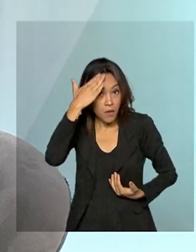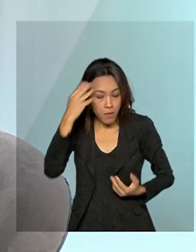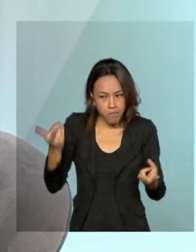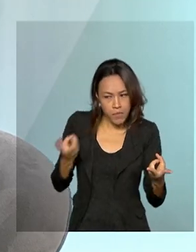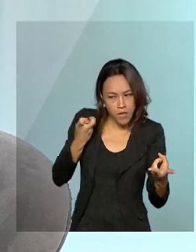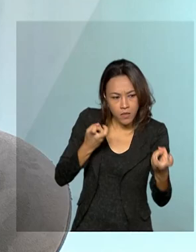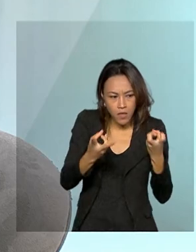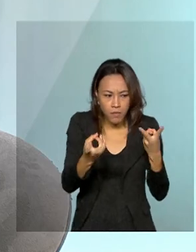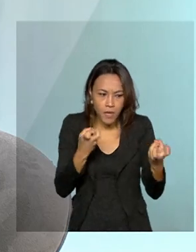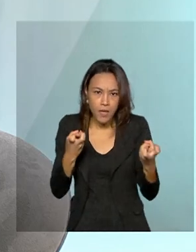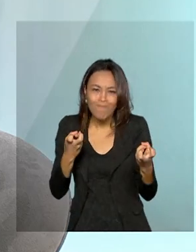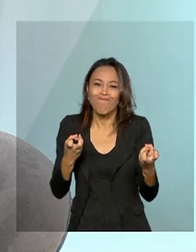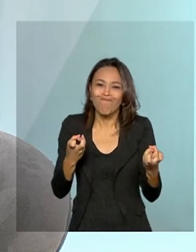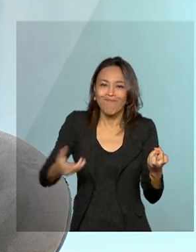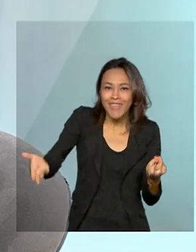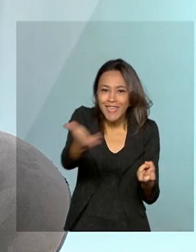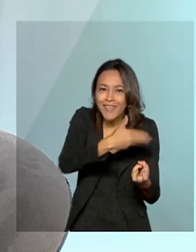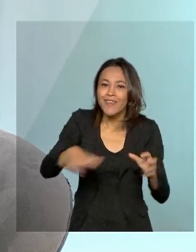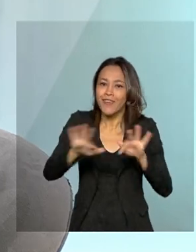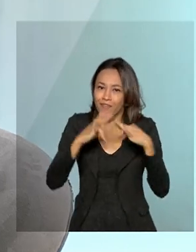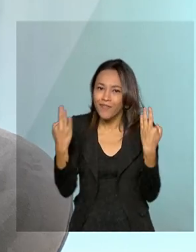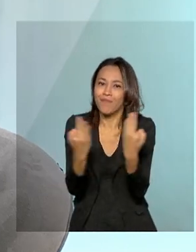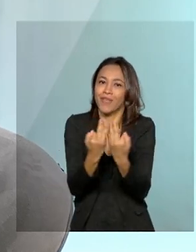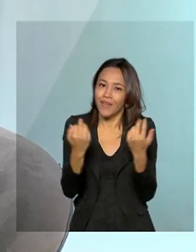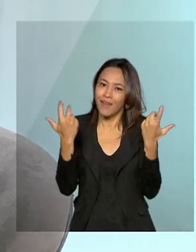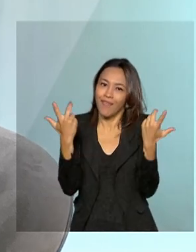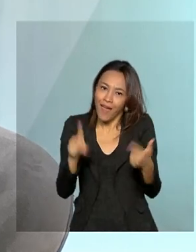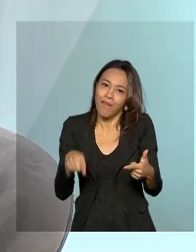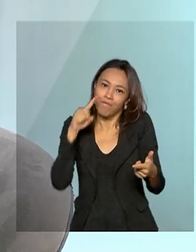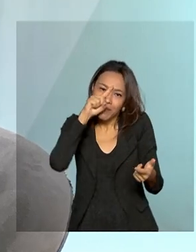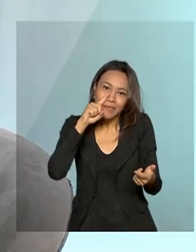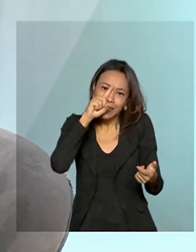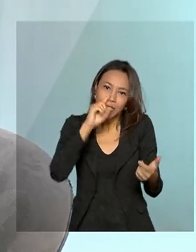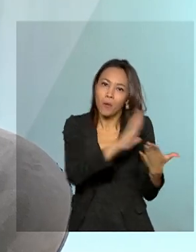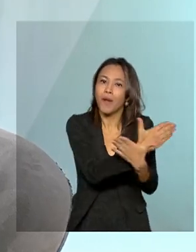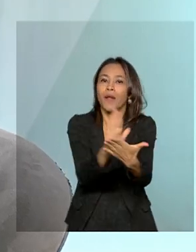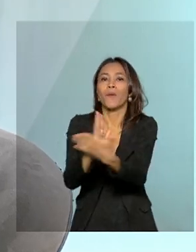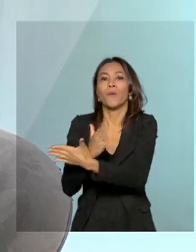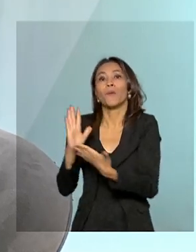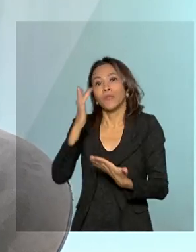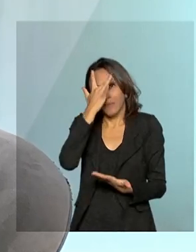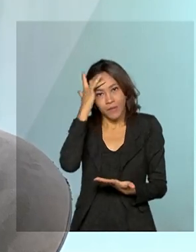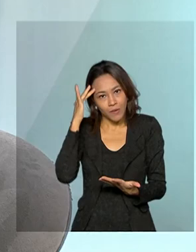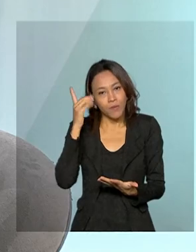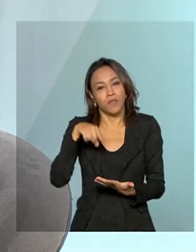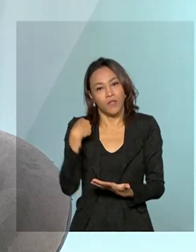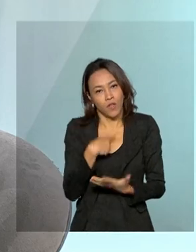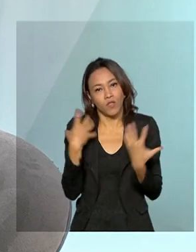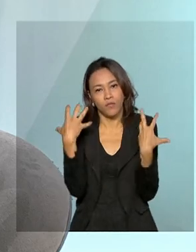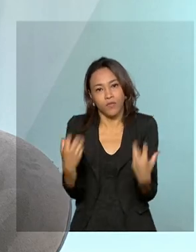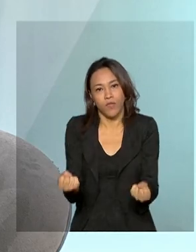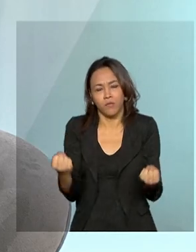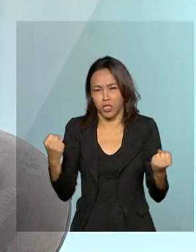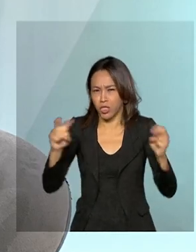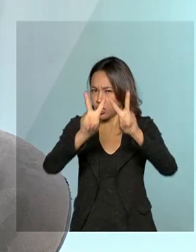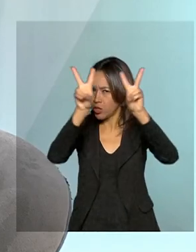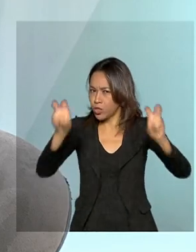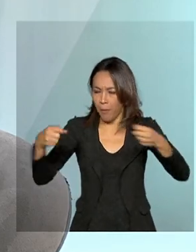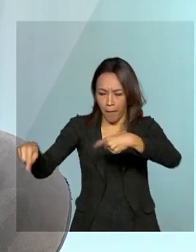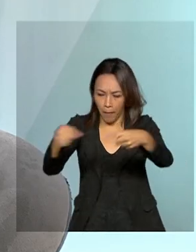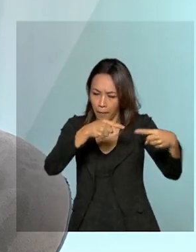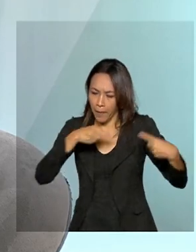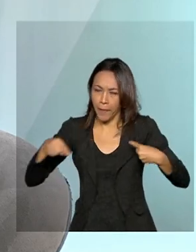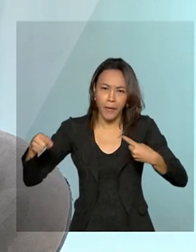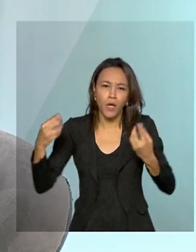casos a família é, de fato, um fator de risco para algumas pessoas. E vamos ter que fazer essa discussão e